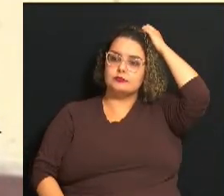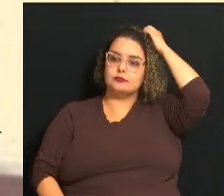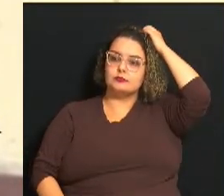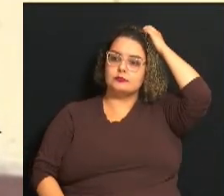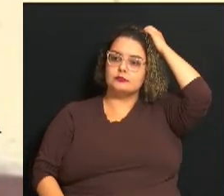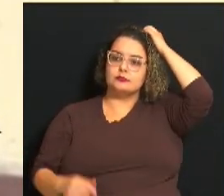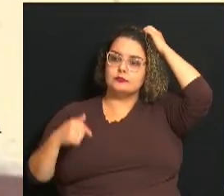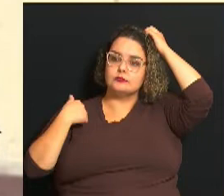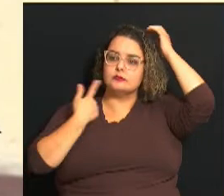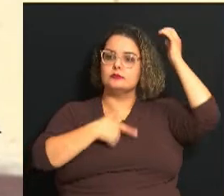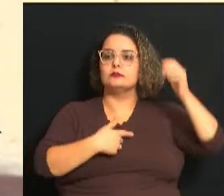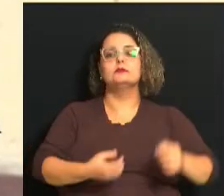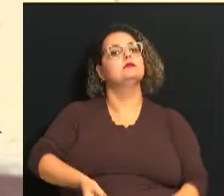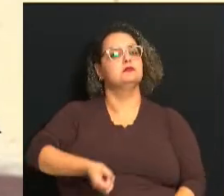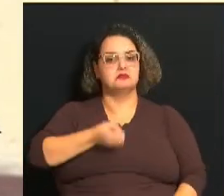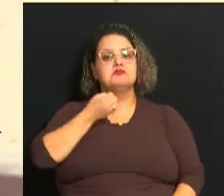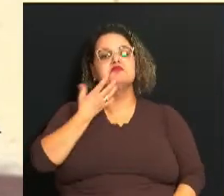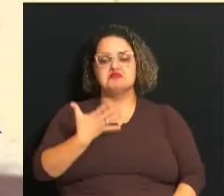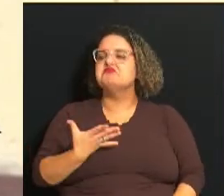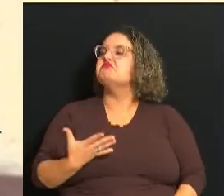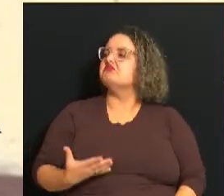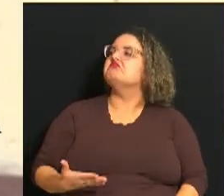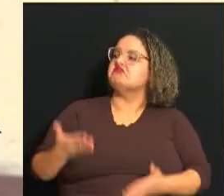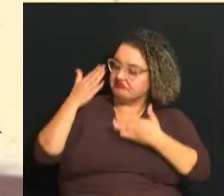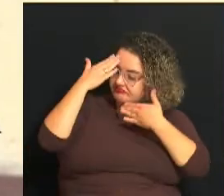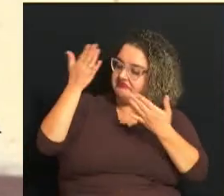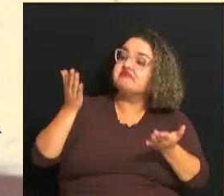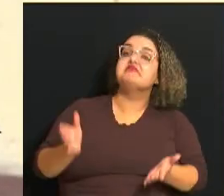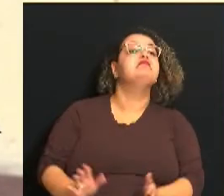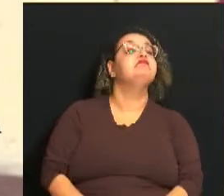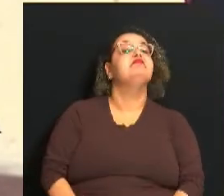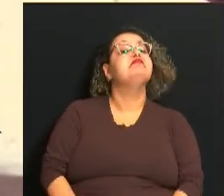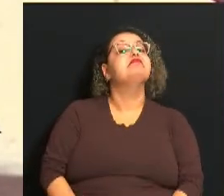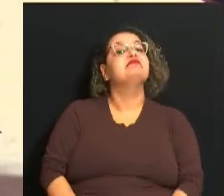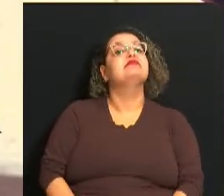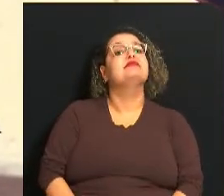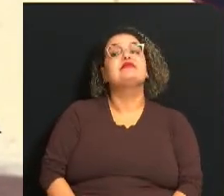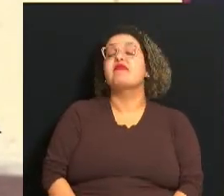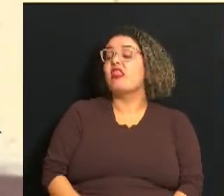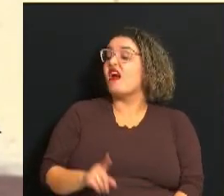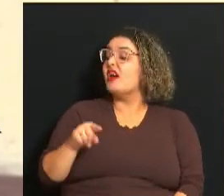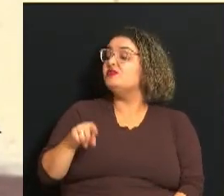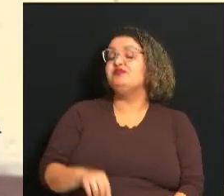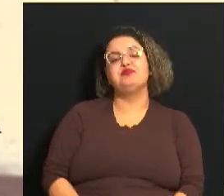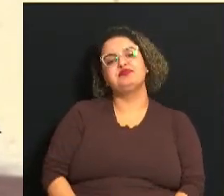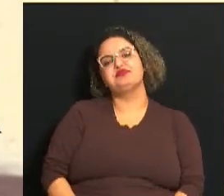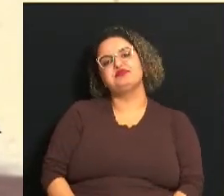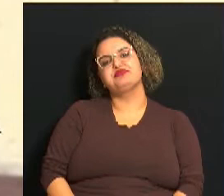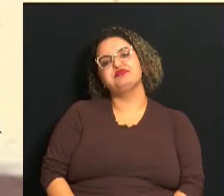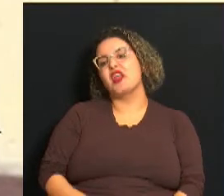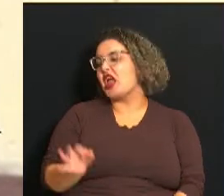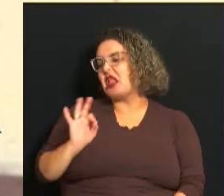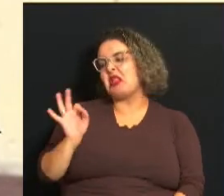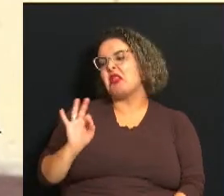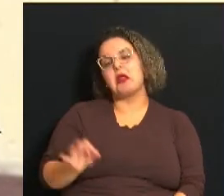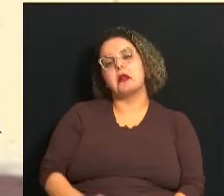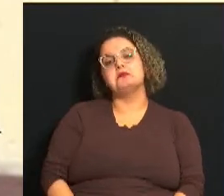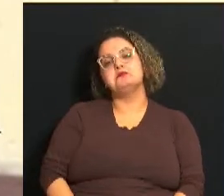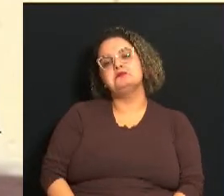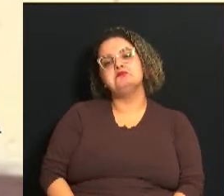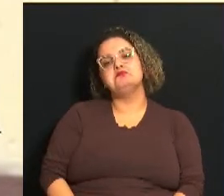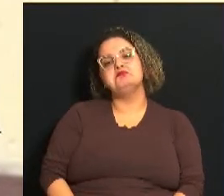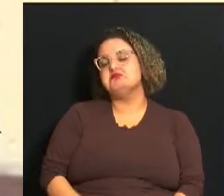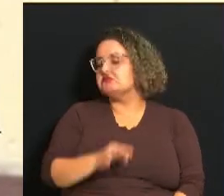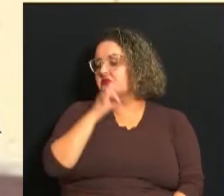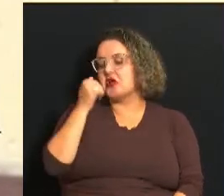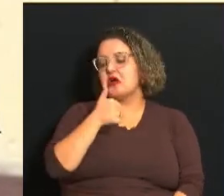bem Obrigada financeiramente muito bem obrigado aí nada se tem aqui de proposta para os